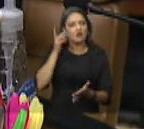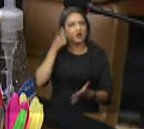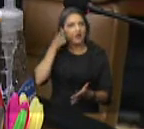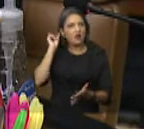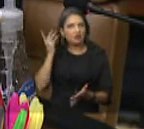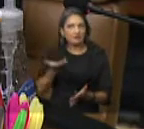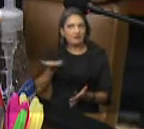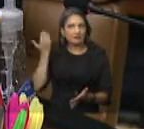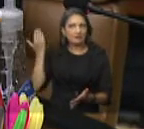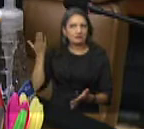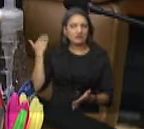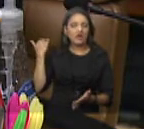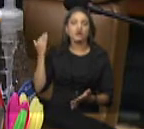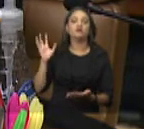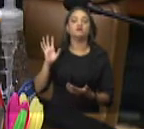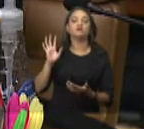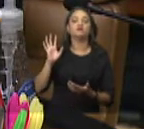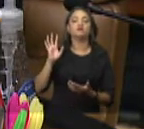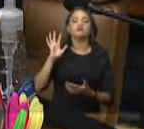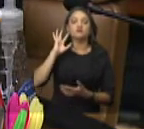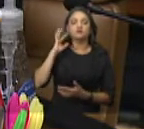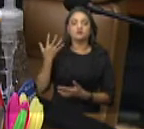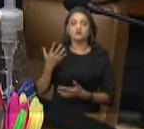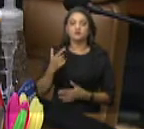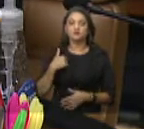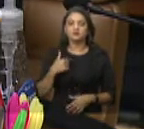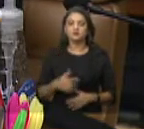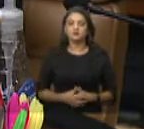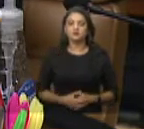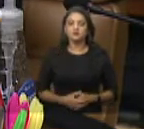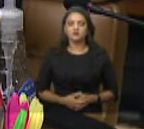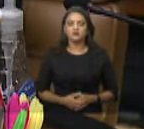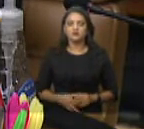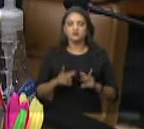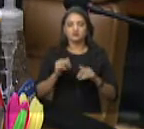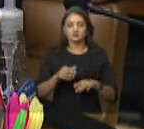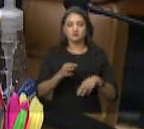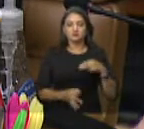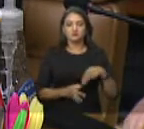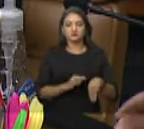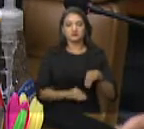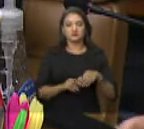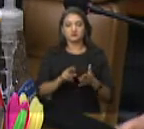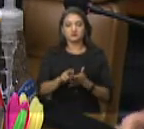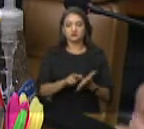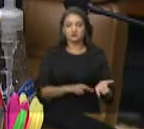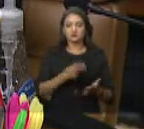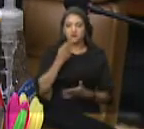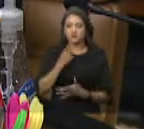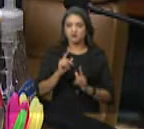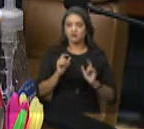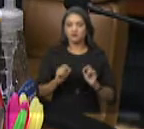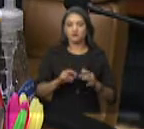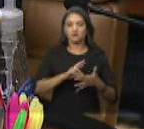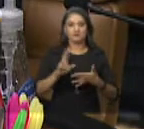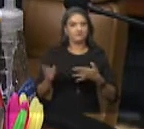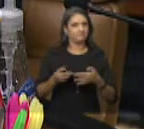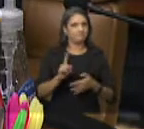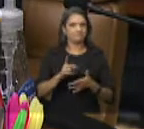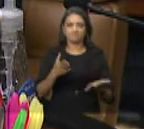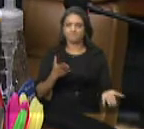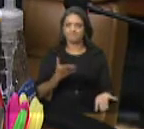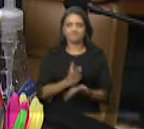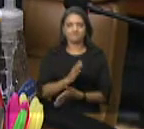eu estou portanto na esteira do que afirmou o ministro relator negando provimento ao recurso e também